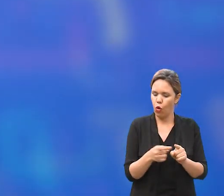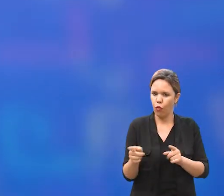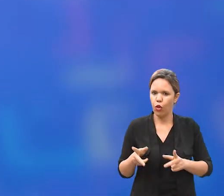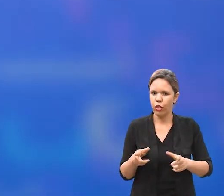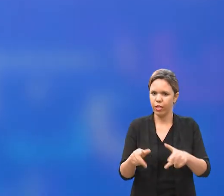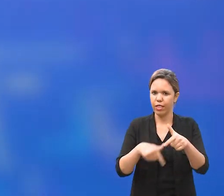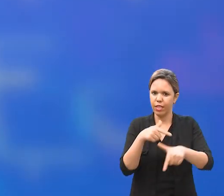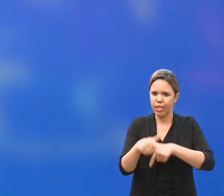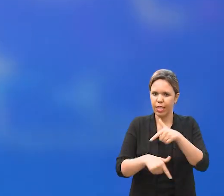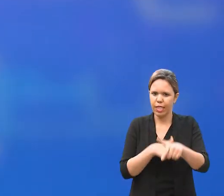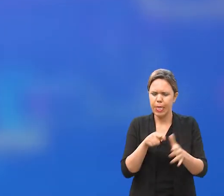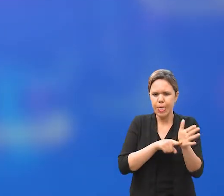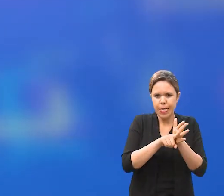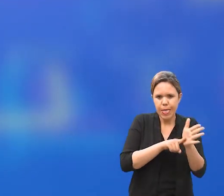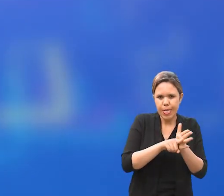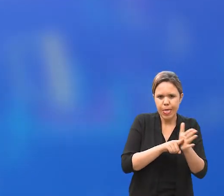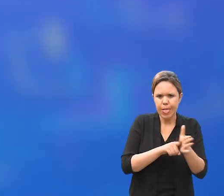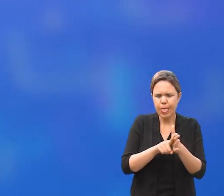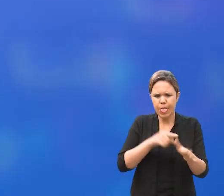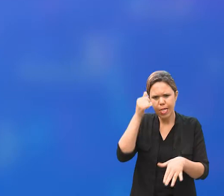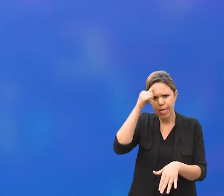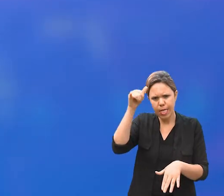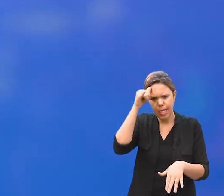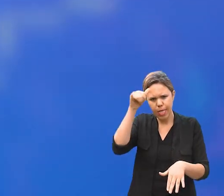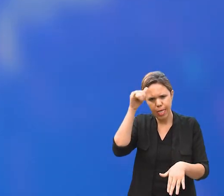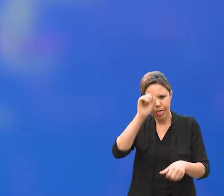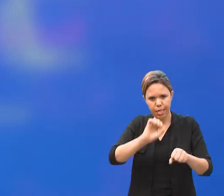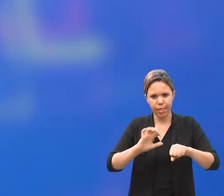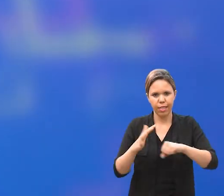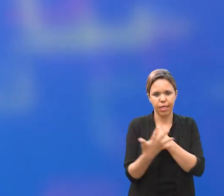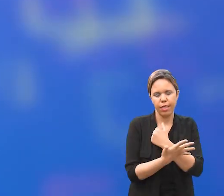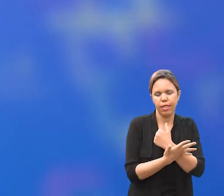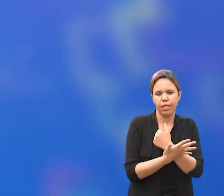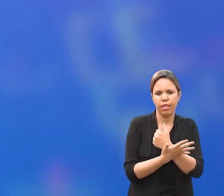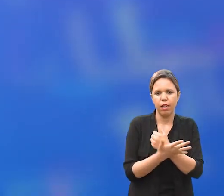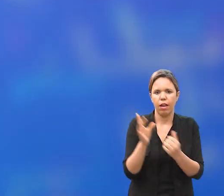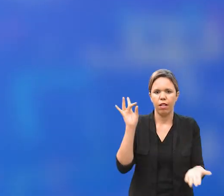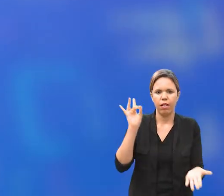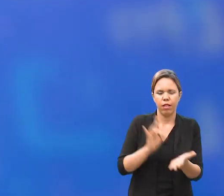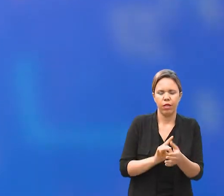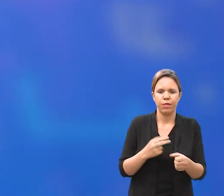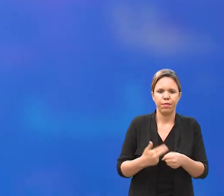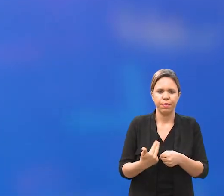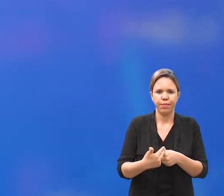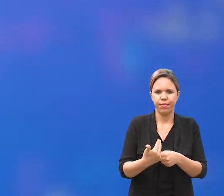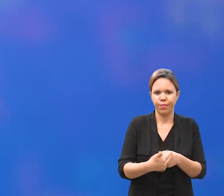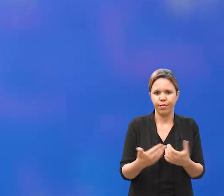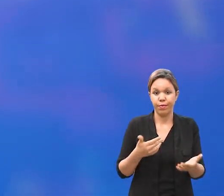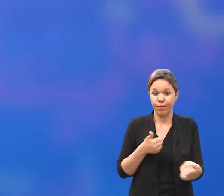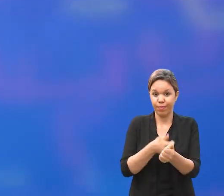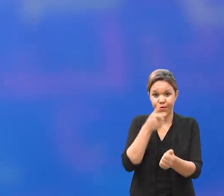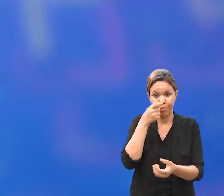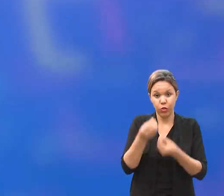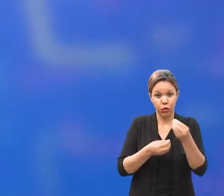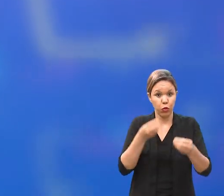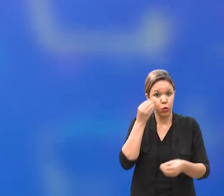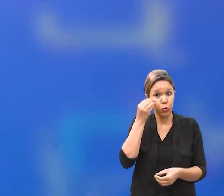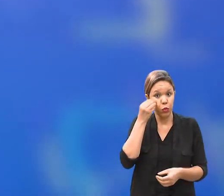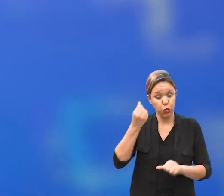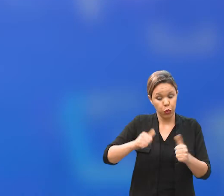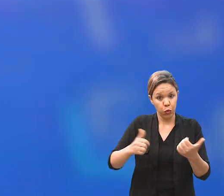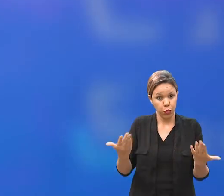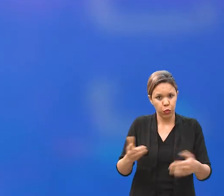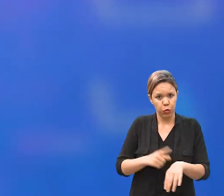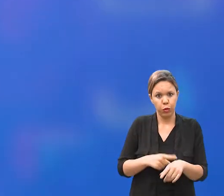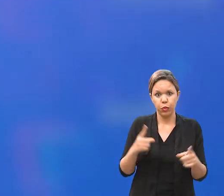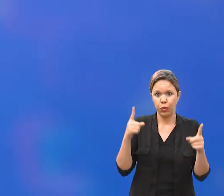série Trabalhos de Pesquisa no Combate à Covid-19 que está sendo realizado pela Unicamp. Acompanhe como estão os testes neste